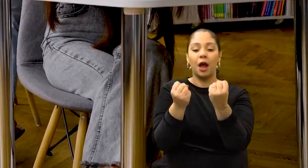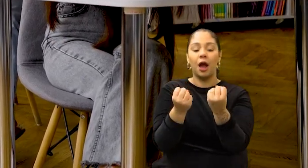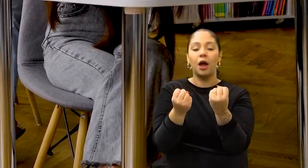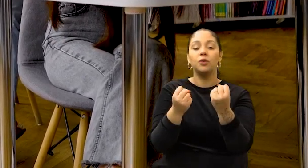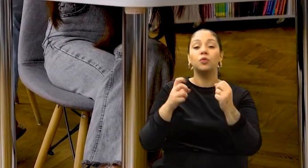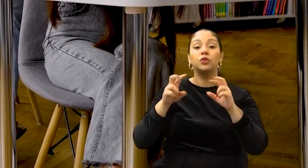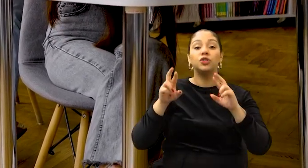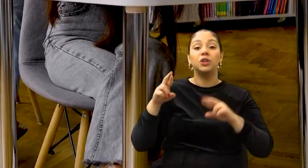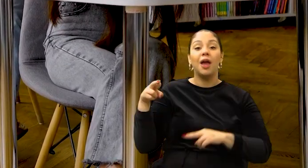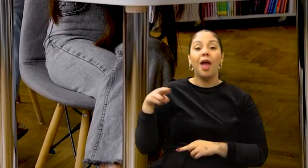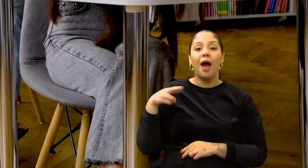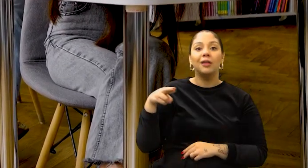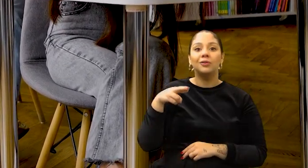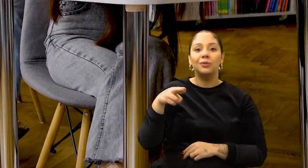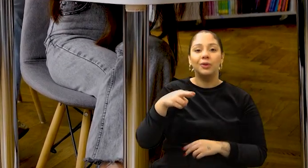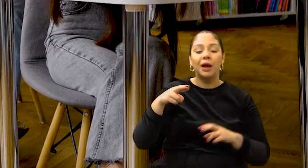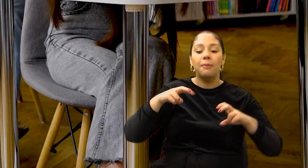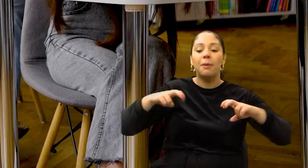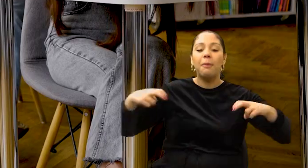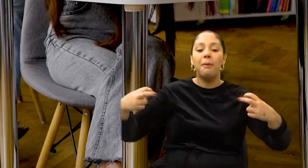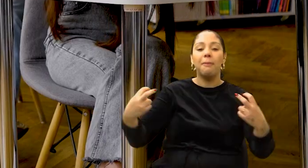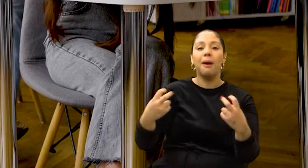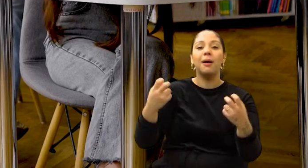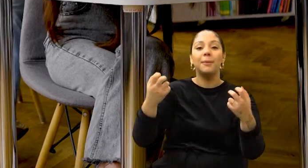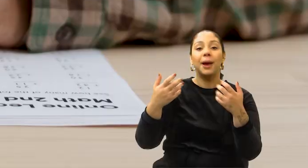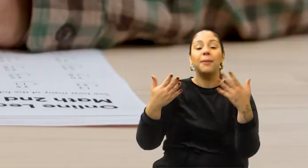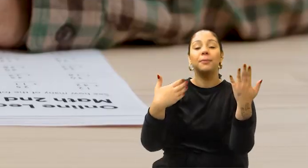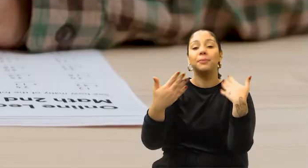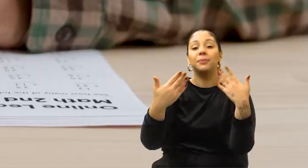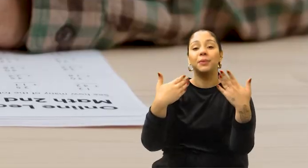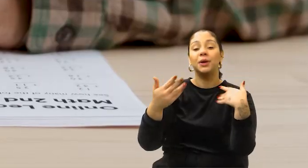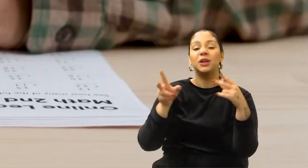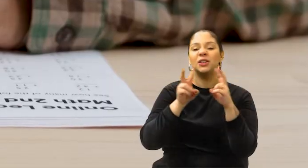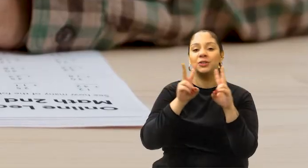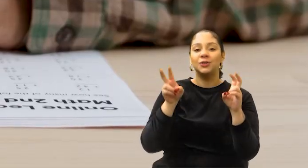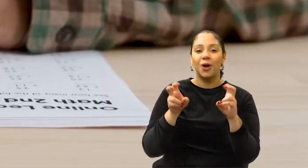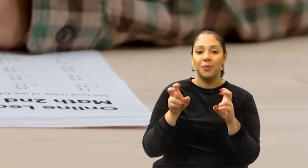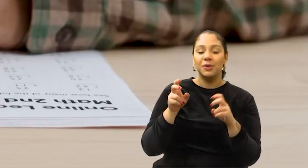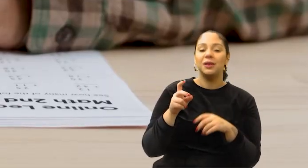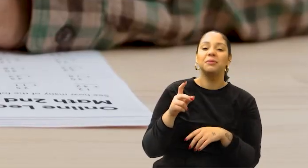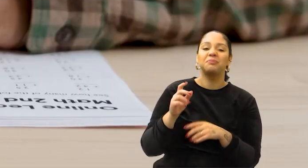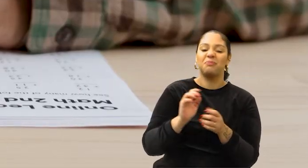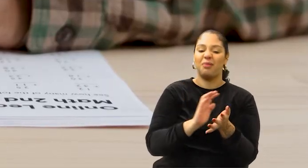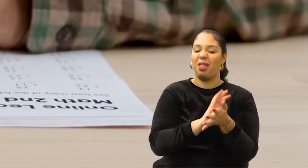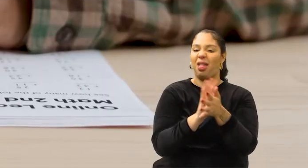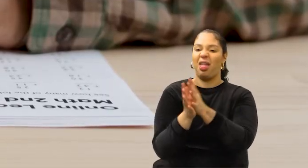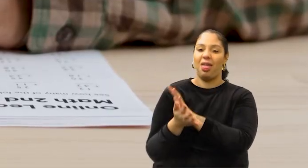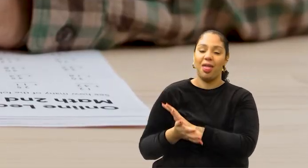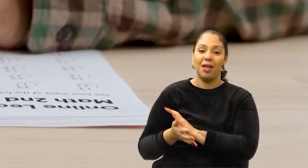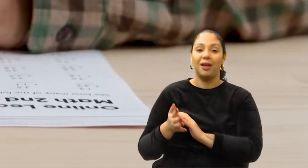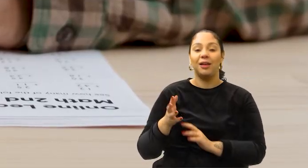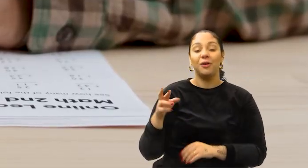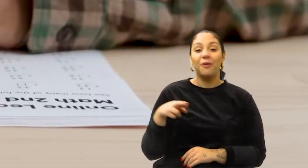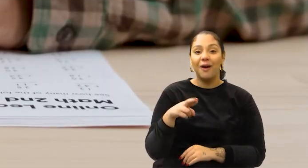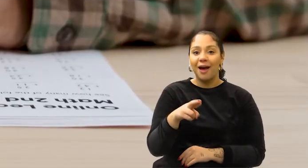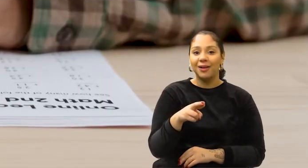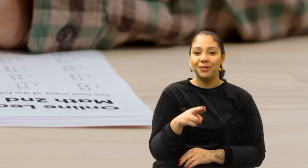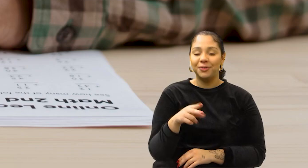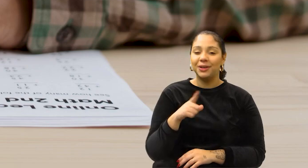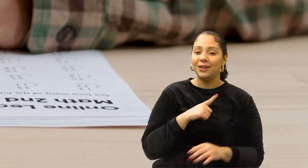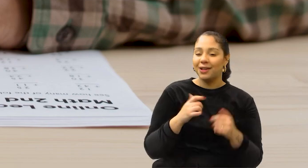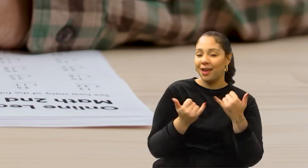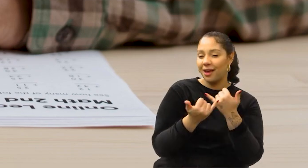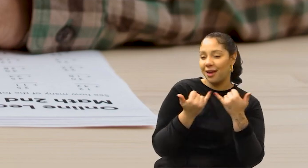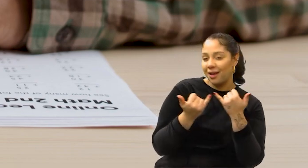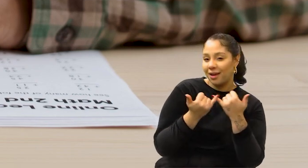poder para poder debater a respeito a respeito da Praga de raça é um texto escrito na década de 70 Faz